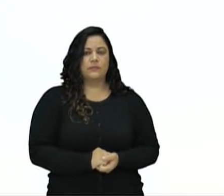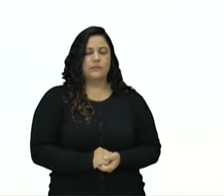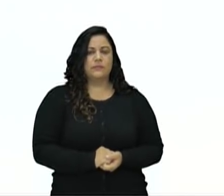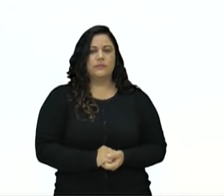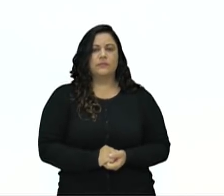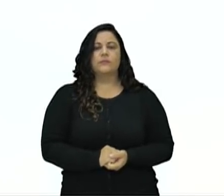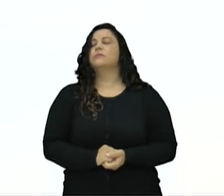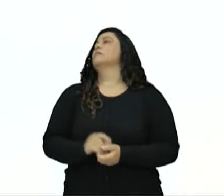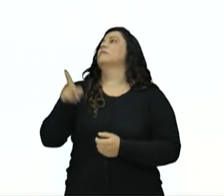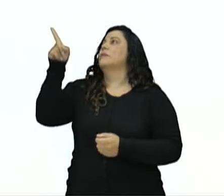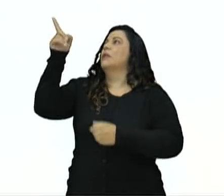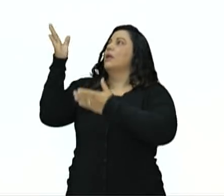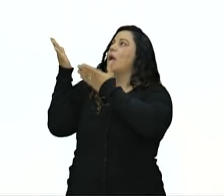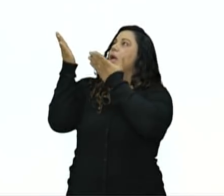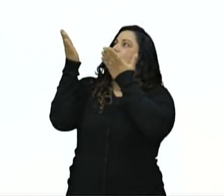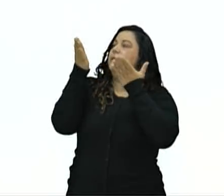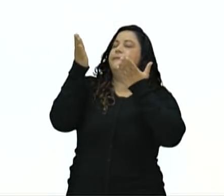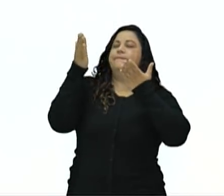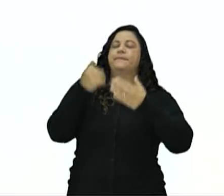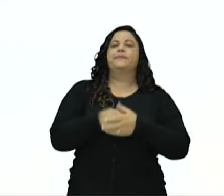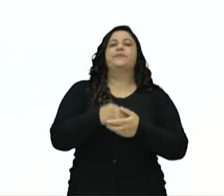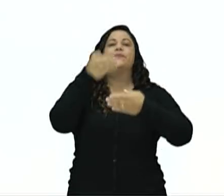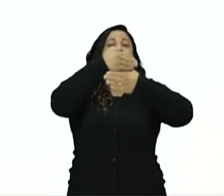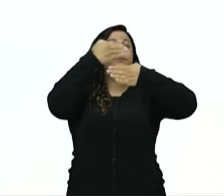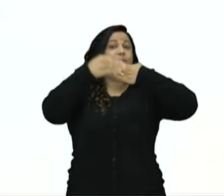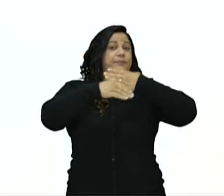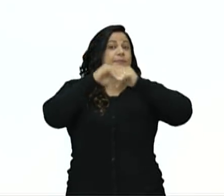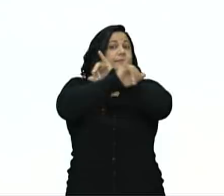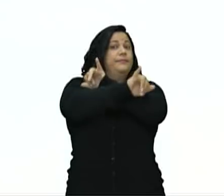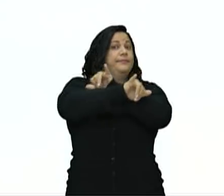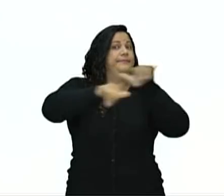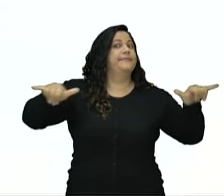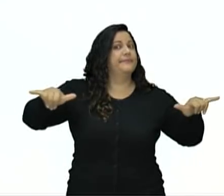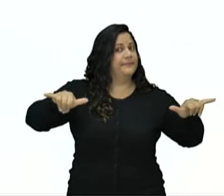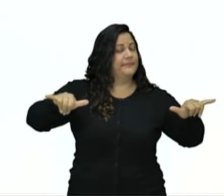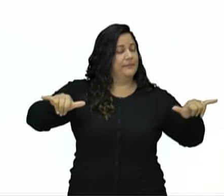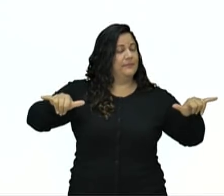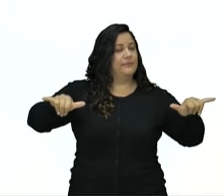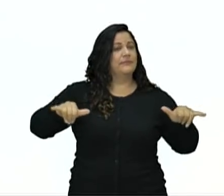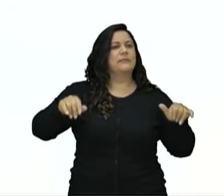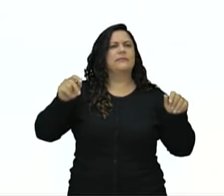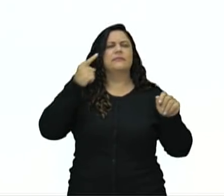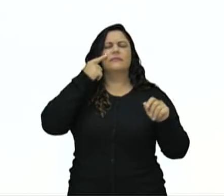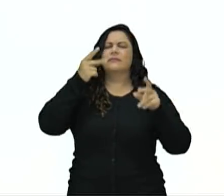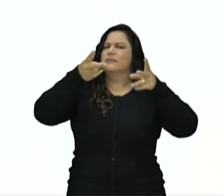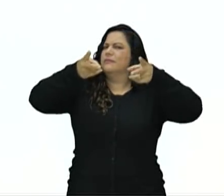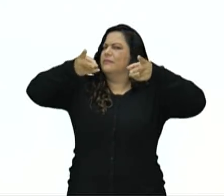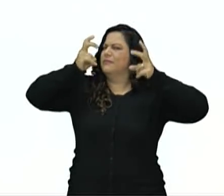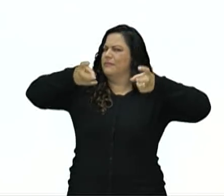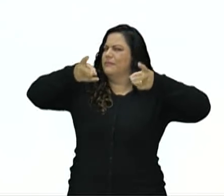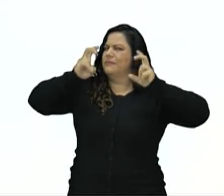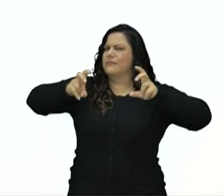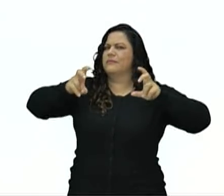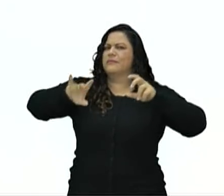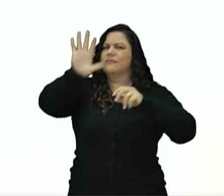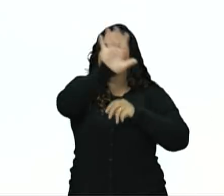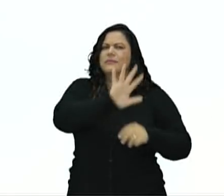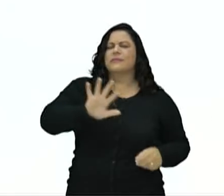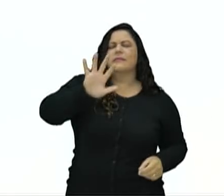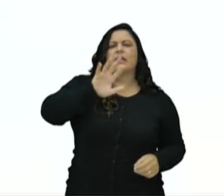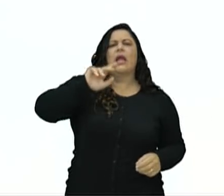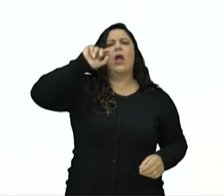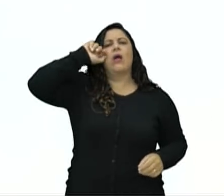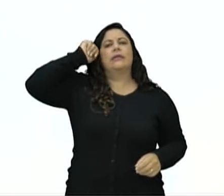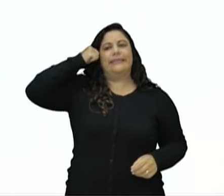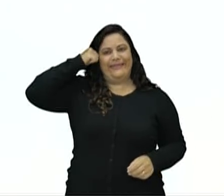um cartaz, né, de um anúncio publicitário, né, então vocês observam ali que é a figura, né, de uma pessoa negra, né,